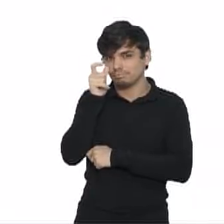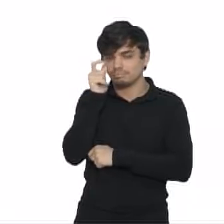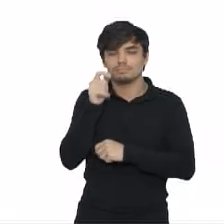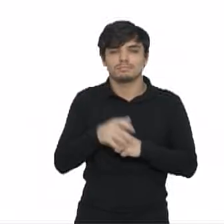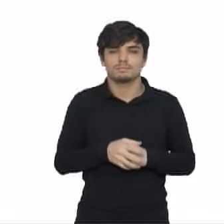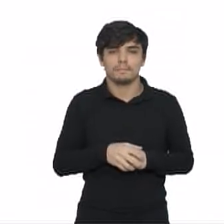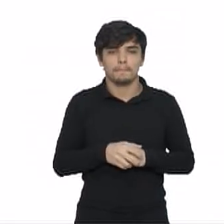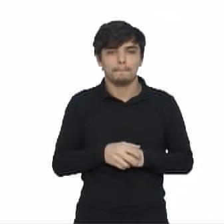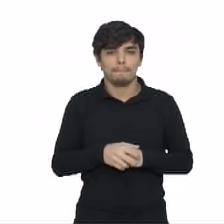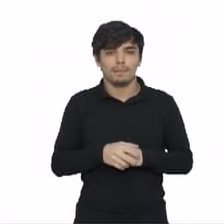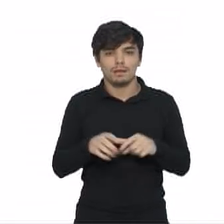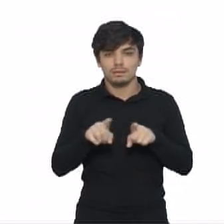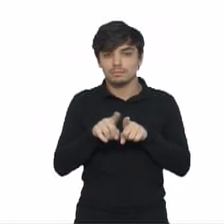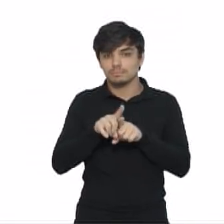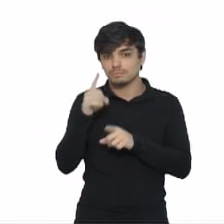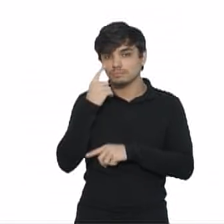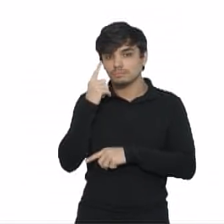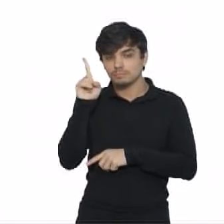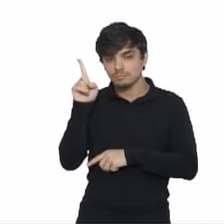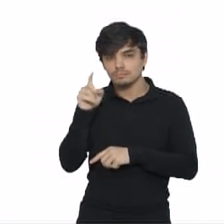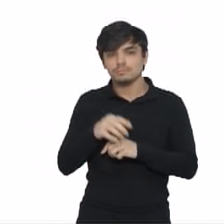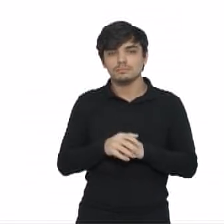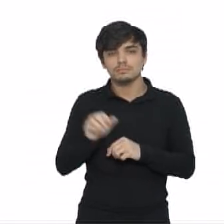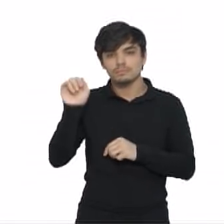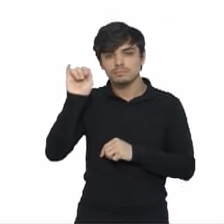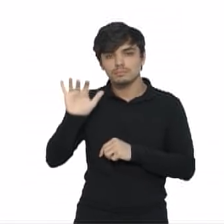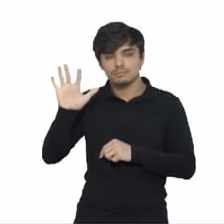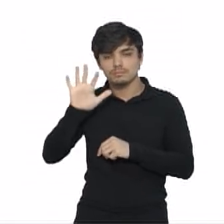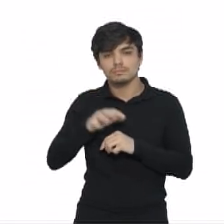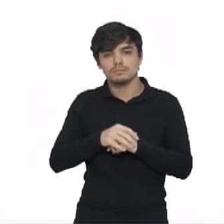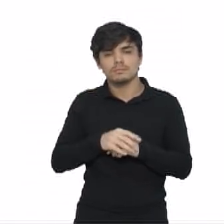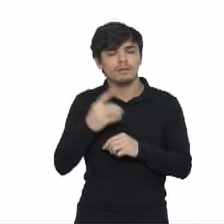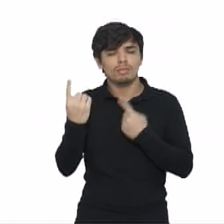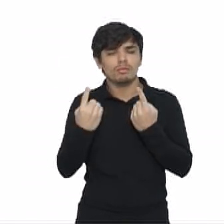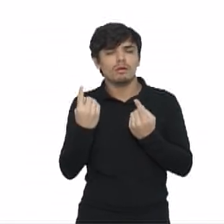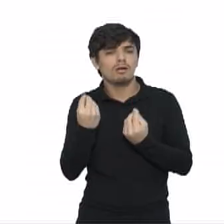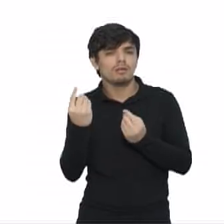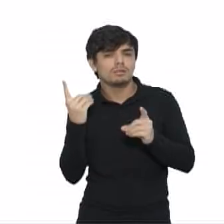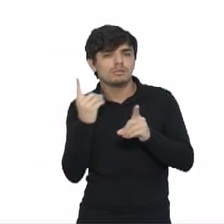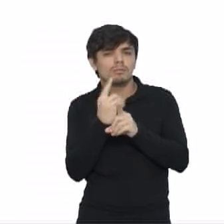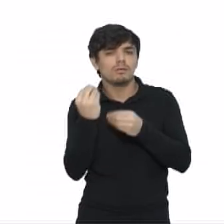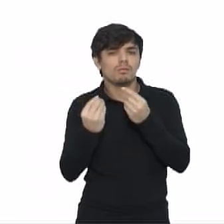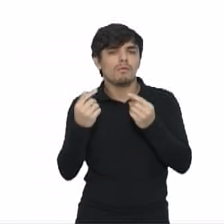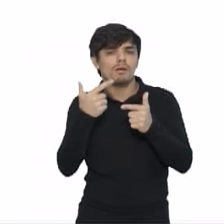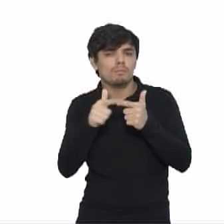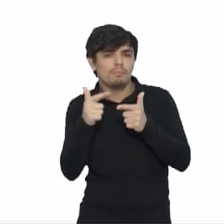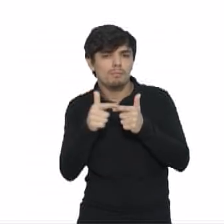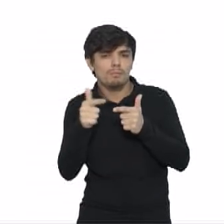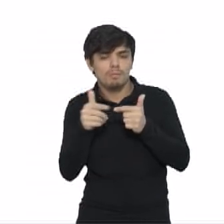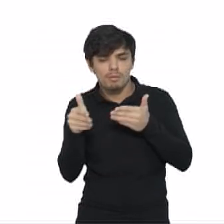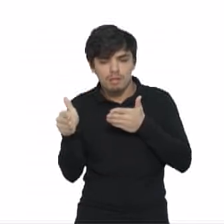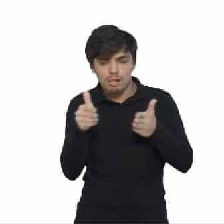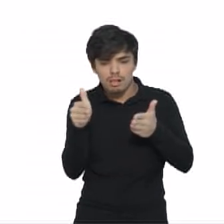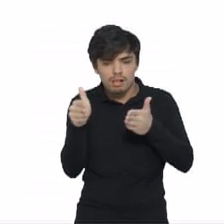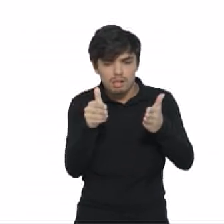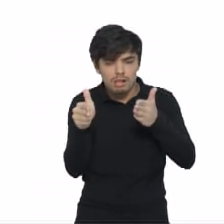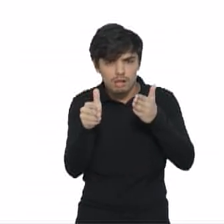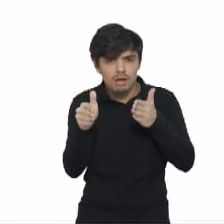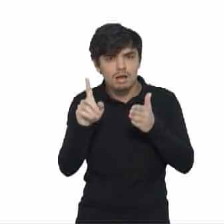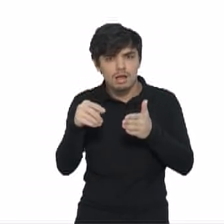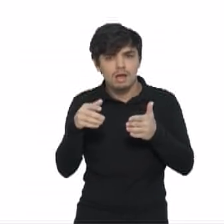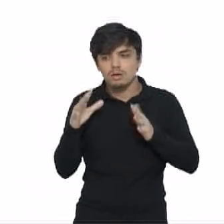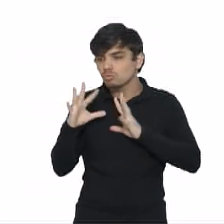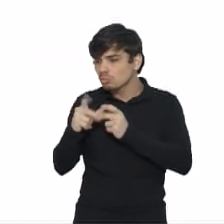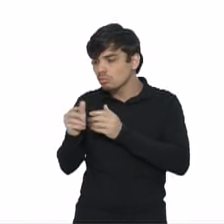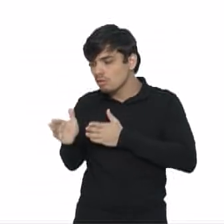Então, ali, Departamento de Transportes do Império, nós descobrimos qual é o problema do tráfego, César. Todos os caminhos